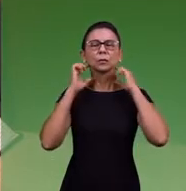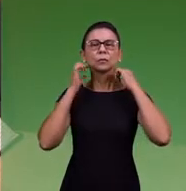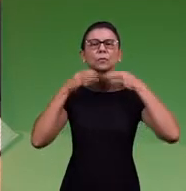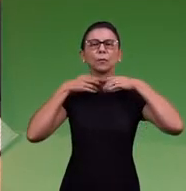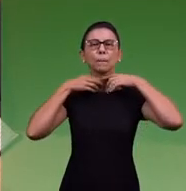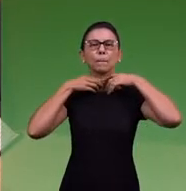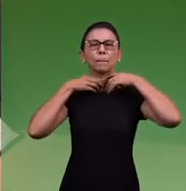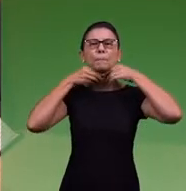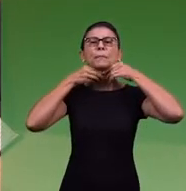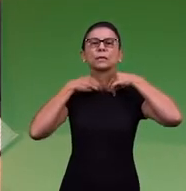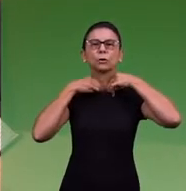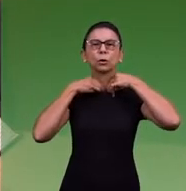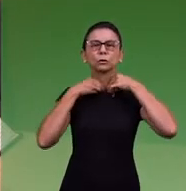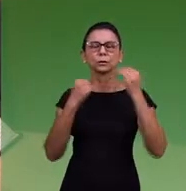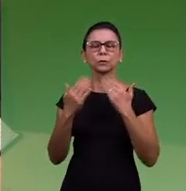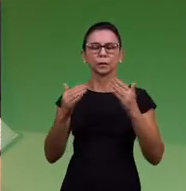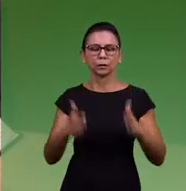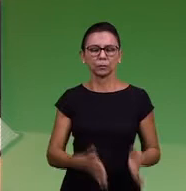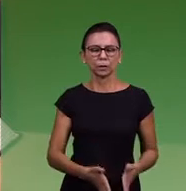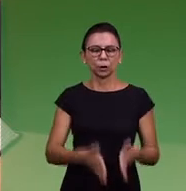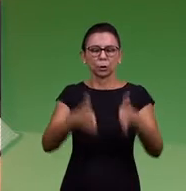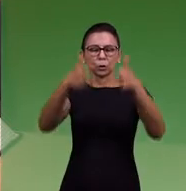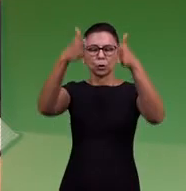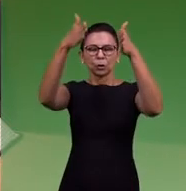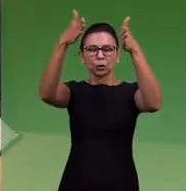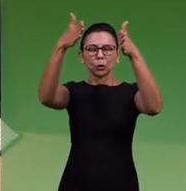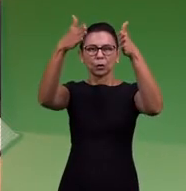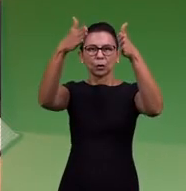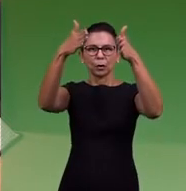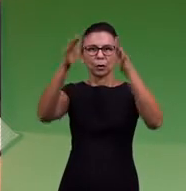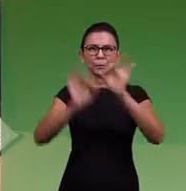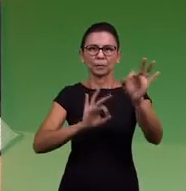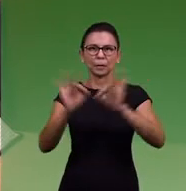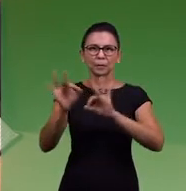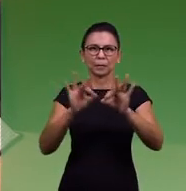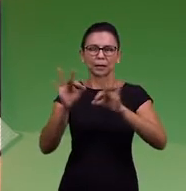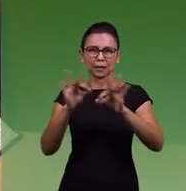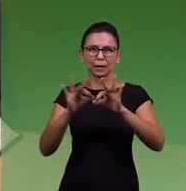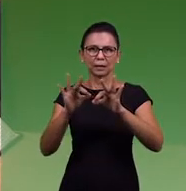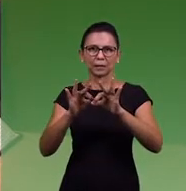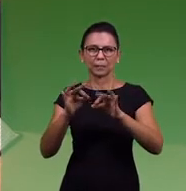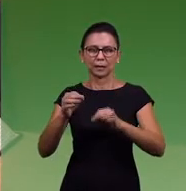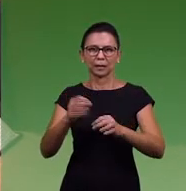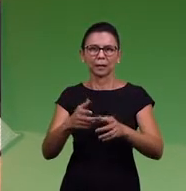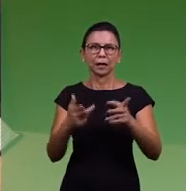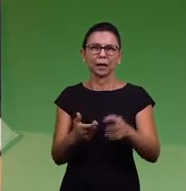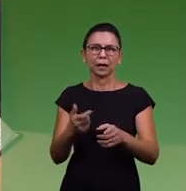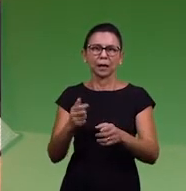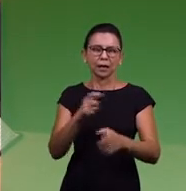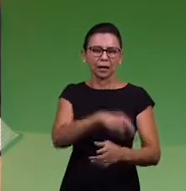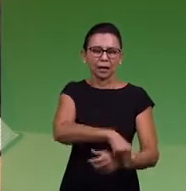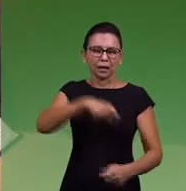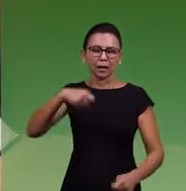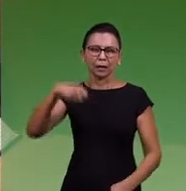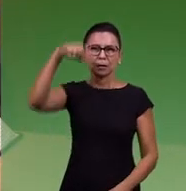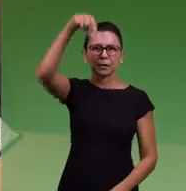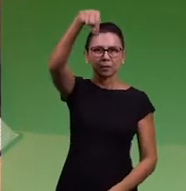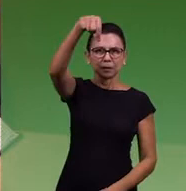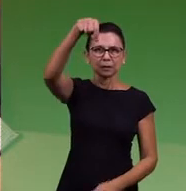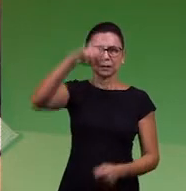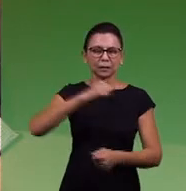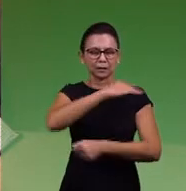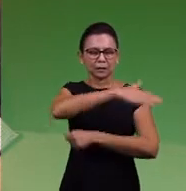como a torre de Davi, edificada para pendurar armas, mil escudos pendem dela, todos broquéis